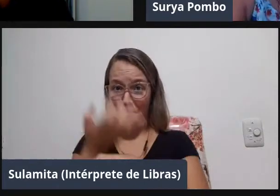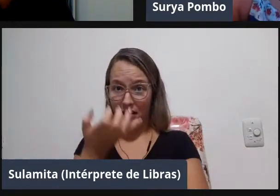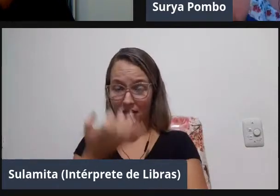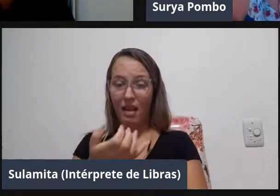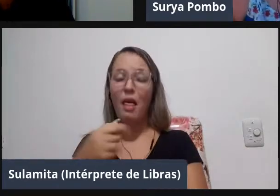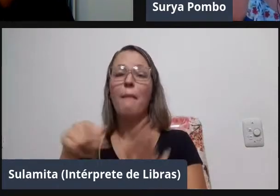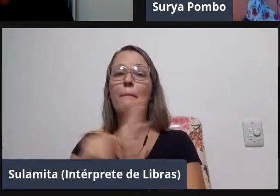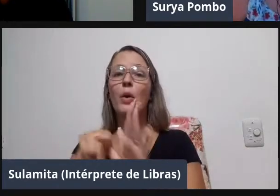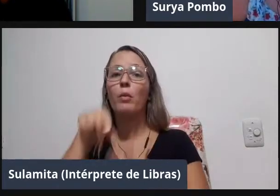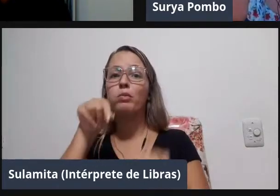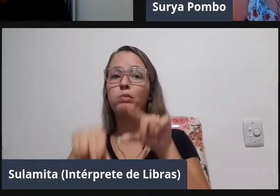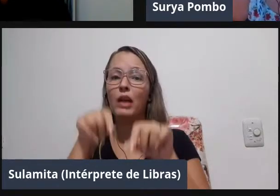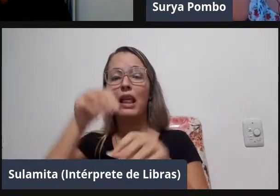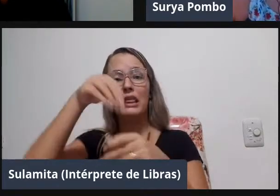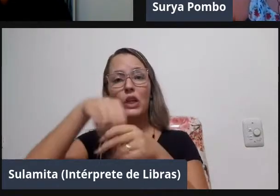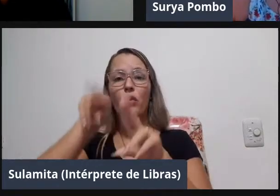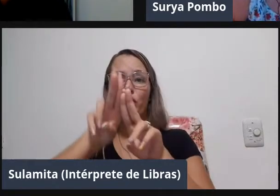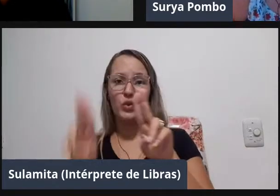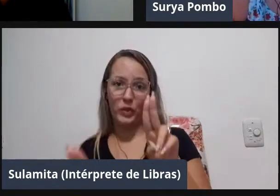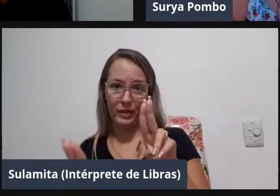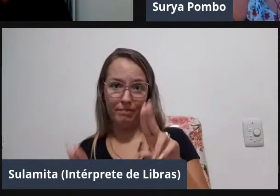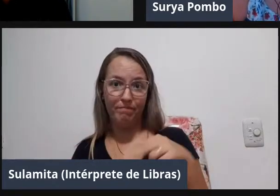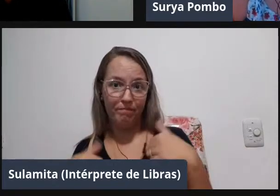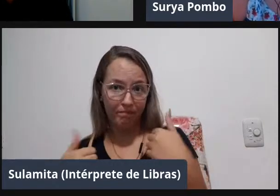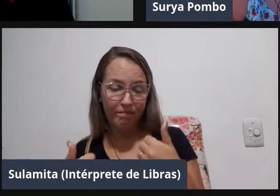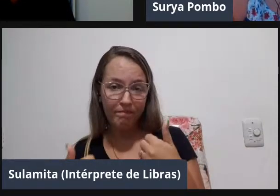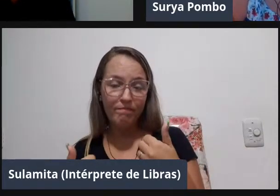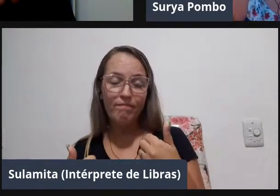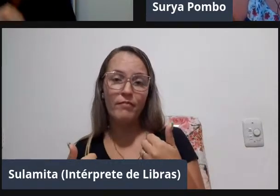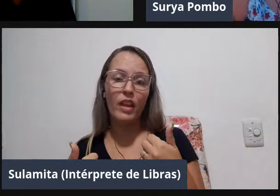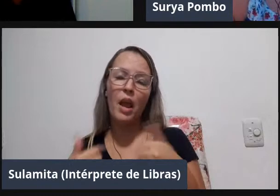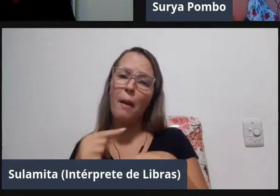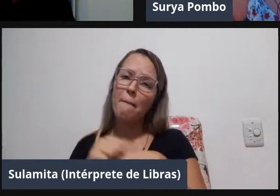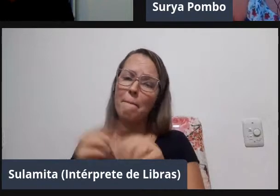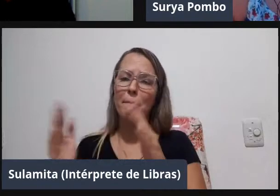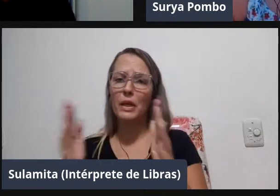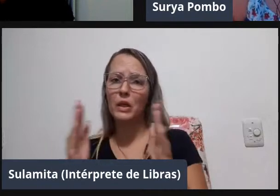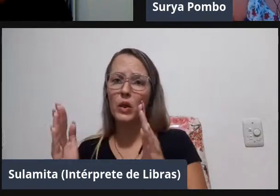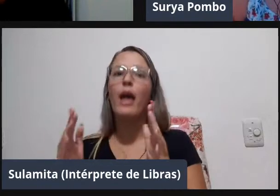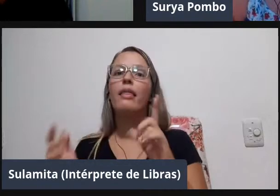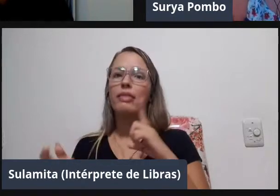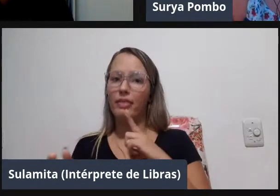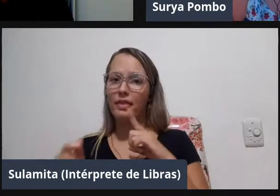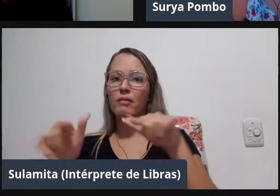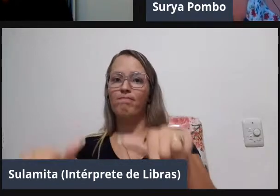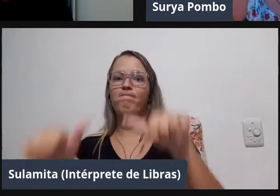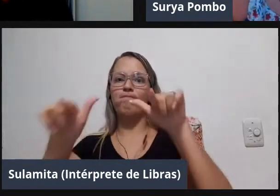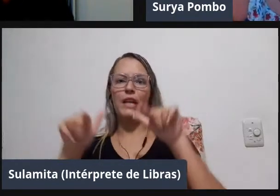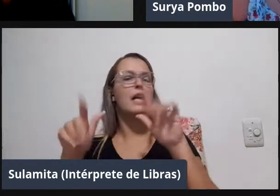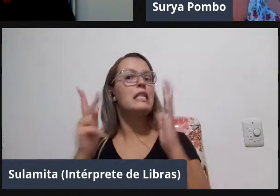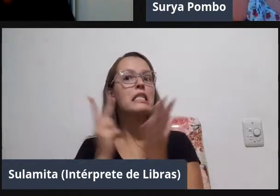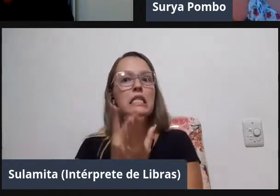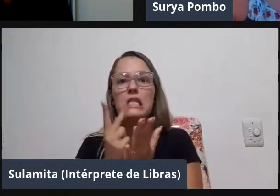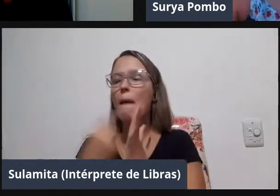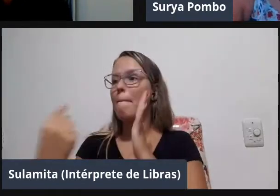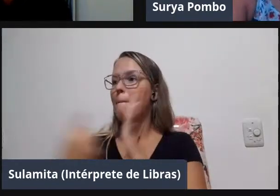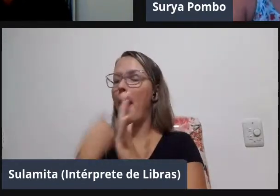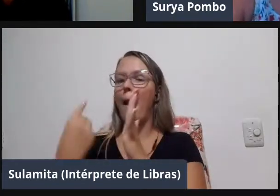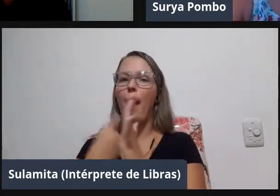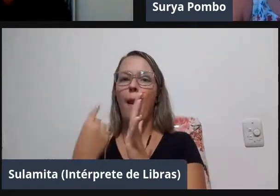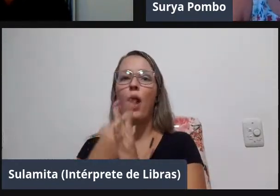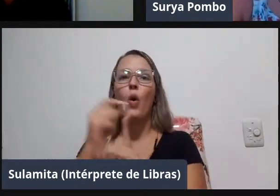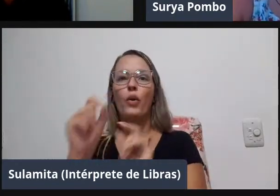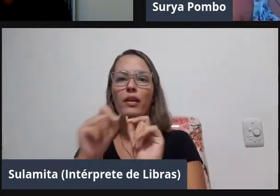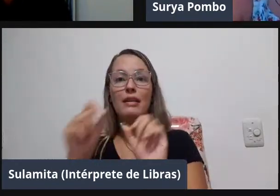da UFRJ. Então, por enquanto, a gente tem ainda a certificação, que sempre perguntam, né? A certificação, isso tudo ainda